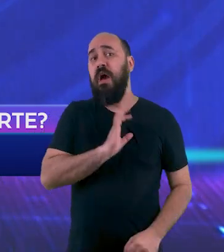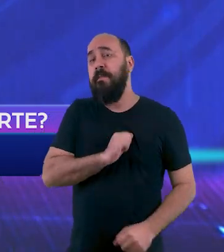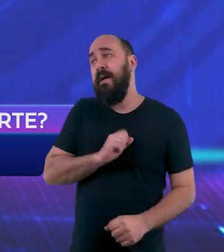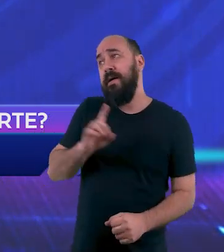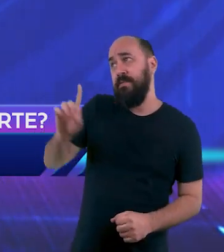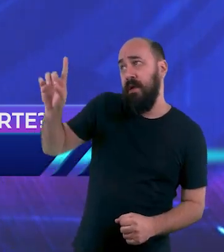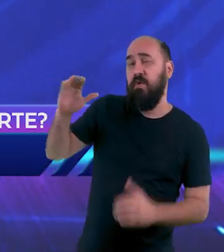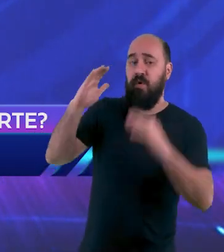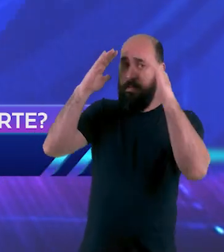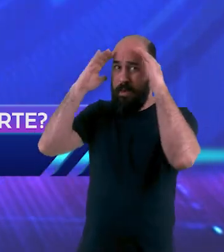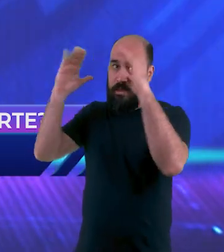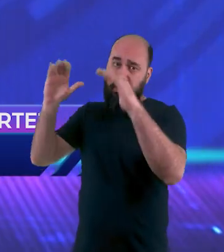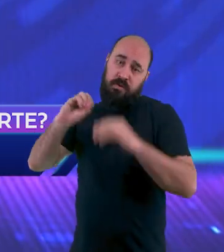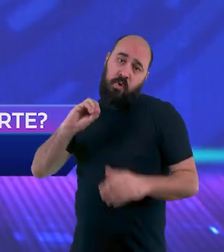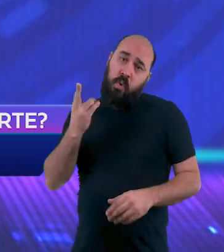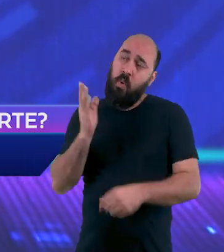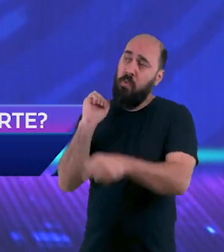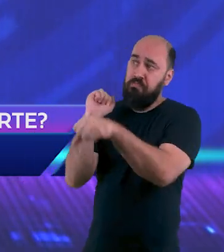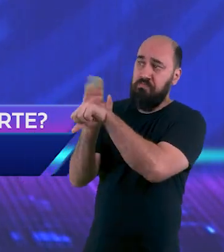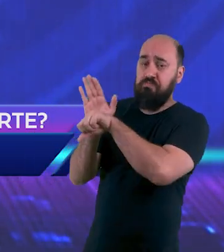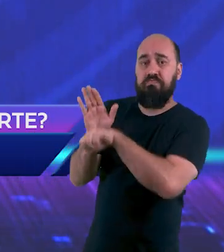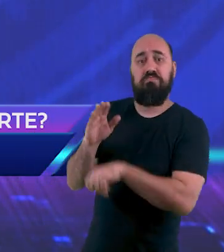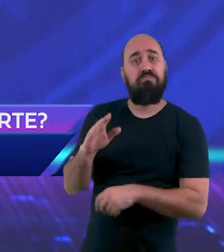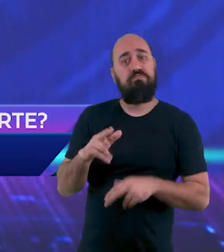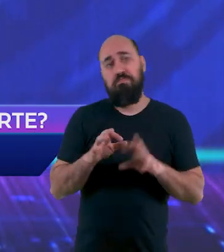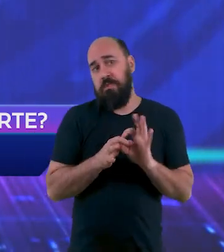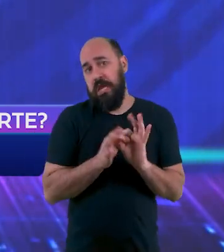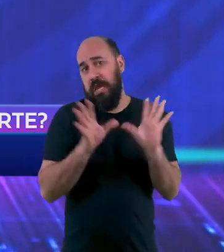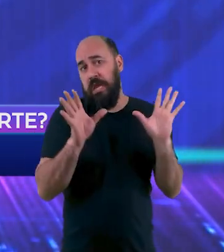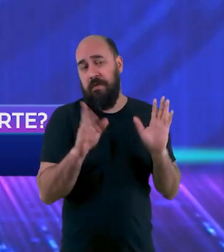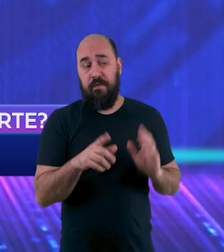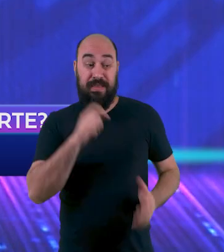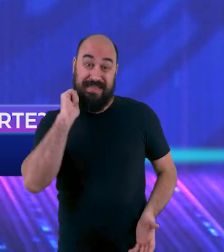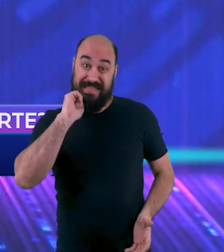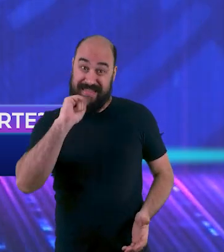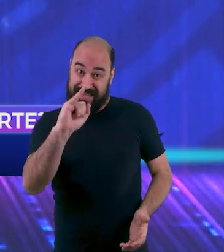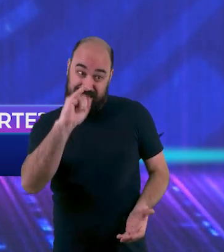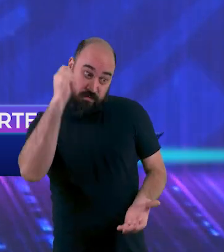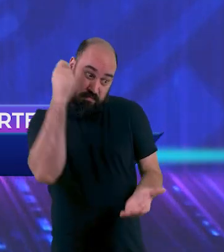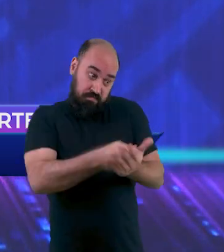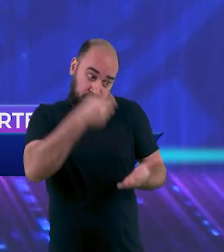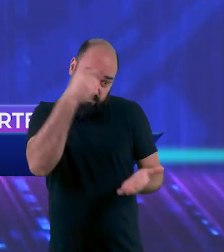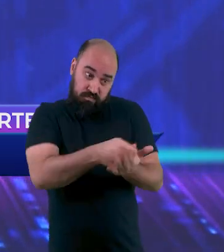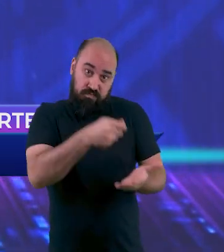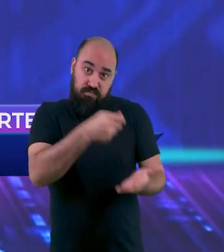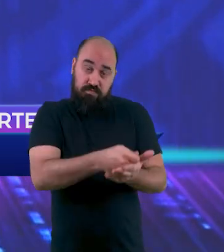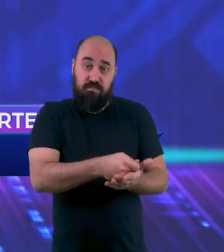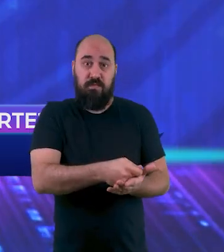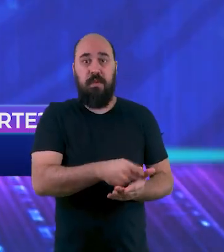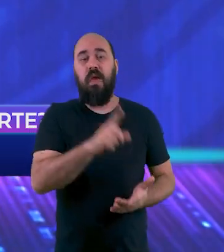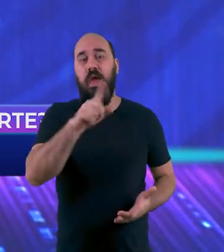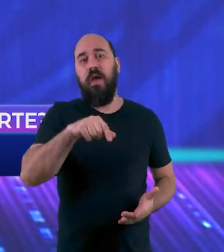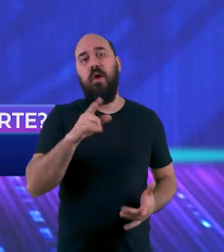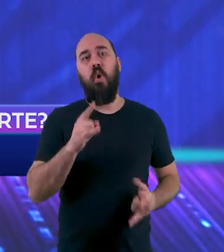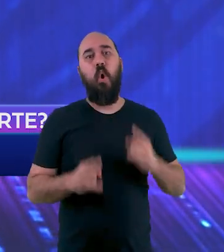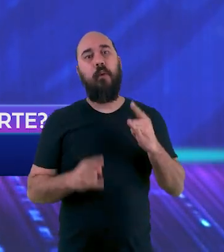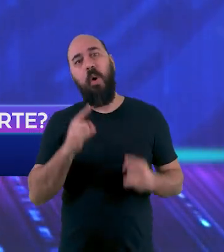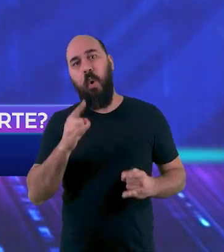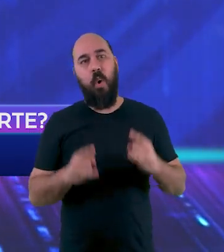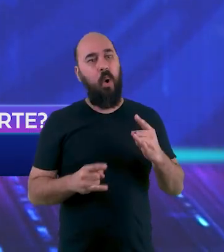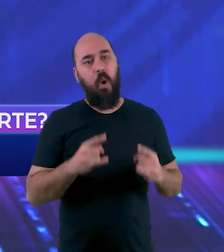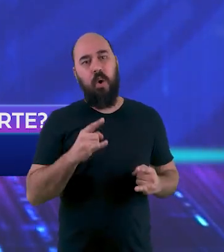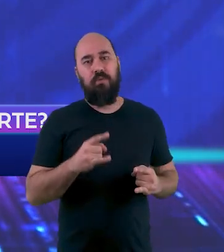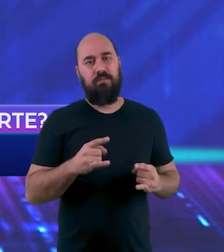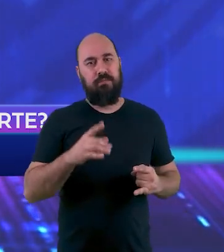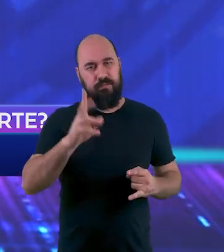tinham opção de obedecer a Deus, tinham que fazer isso por obrigação, eles não seriam seres livres. Eles funcionariam como robôs.